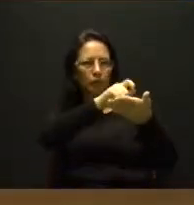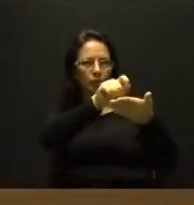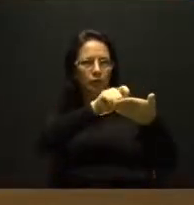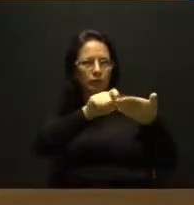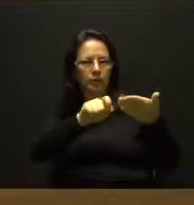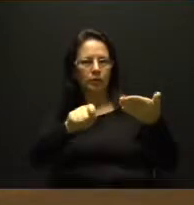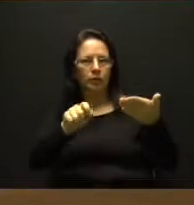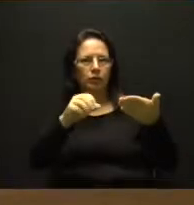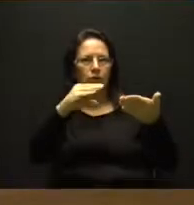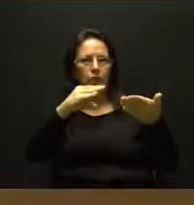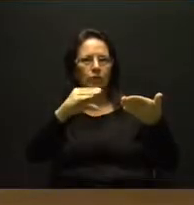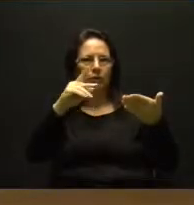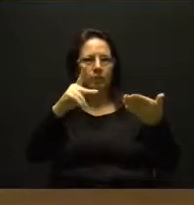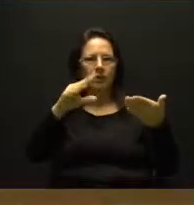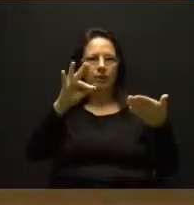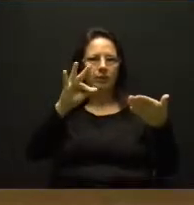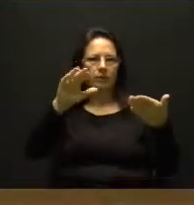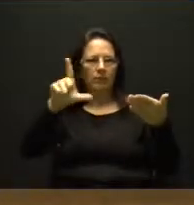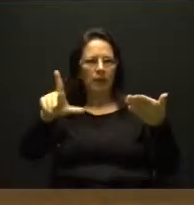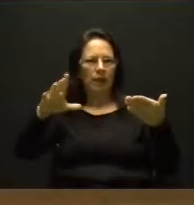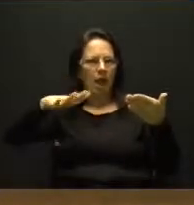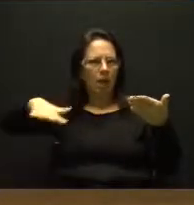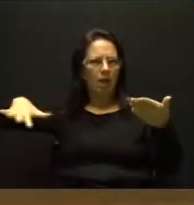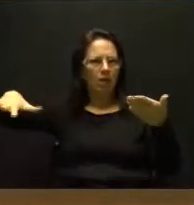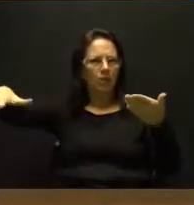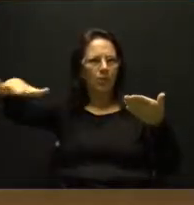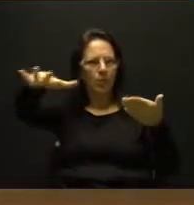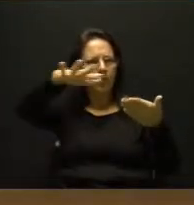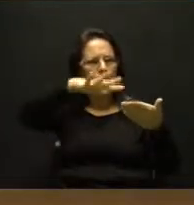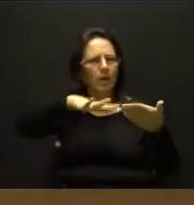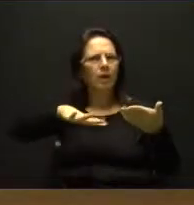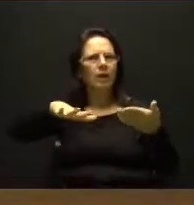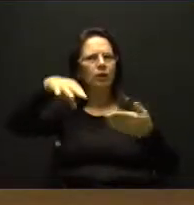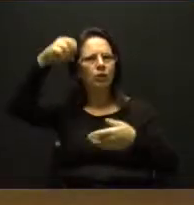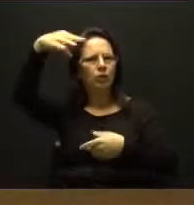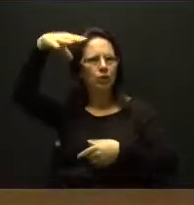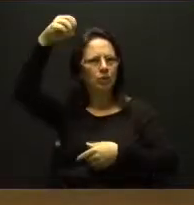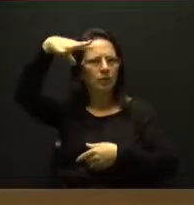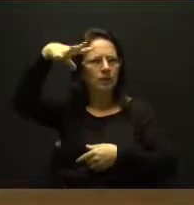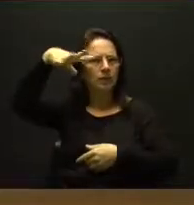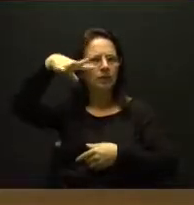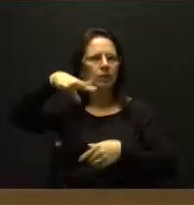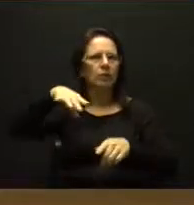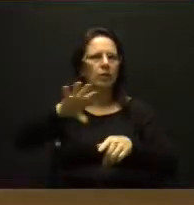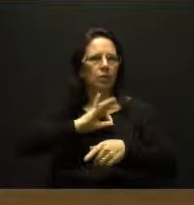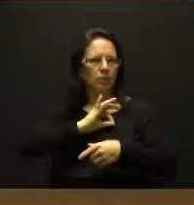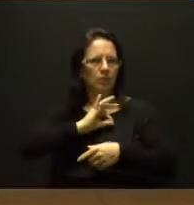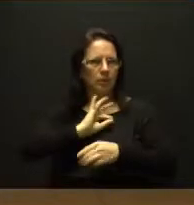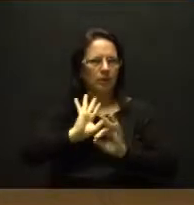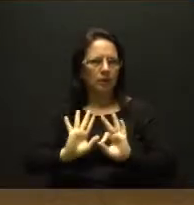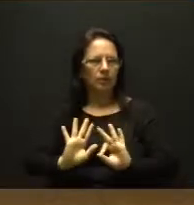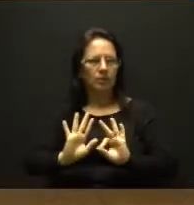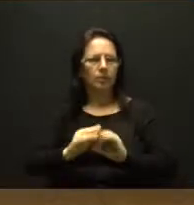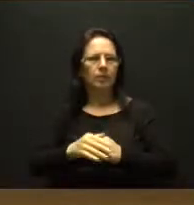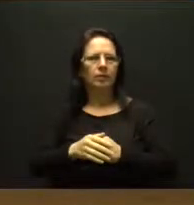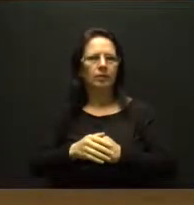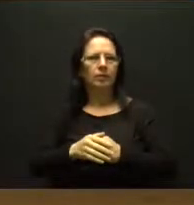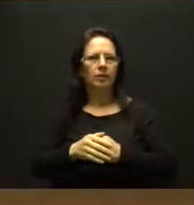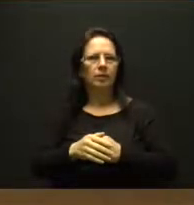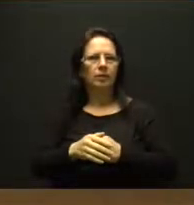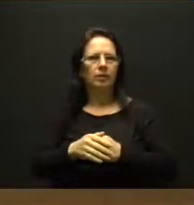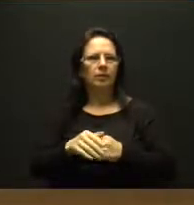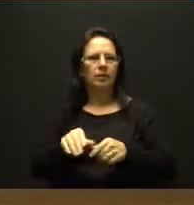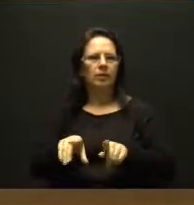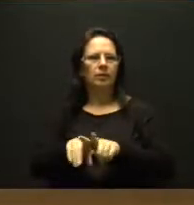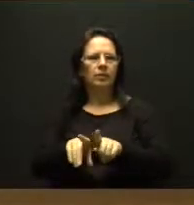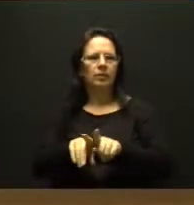da cp sl até porque aquela área é uma área que pertence à iluminação ali seria do município correto e por conta da falta de uma